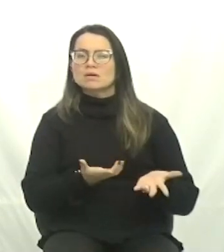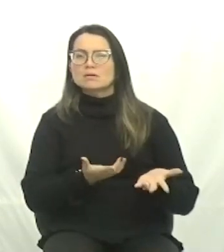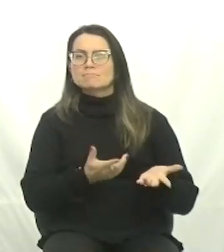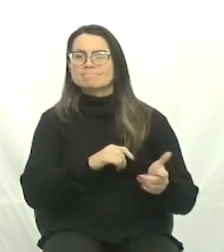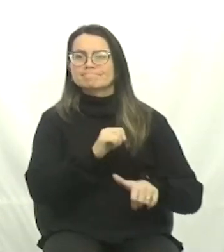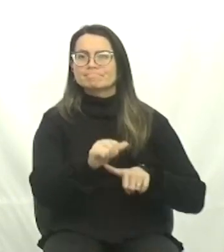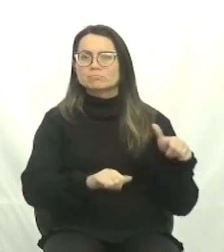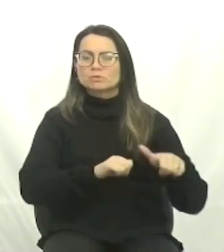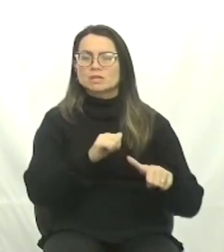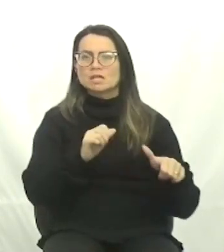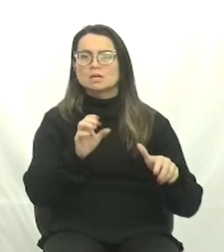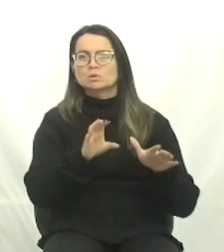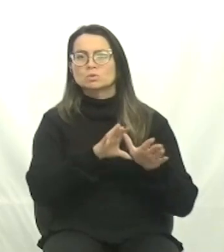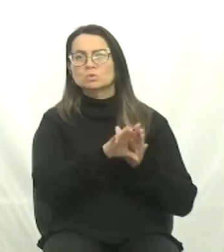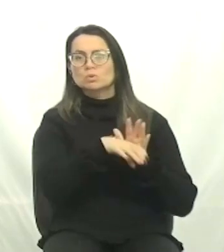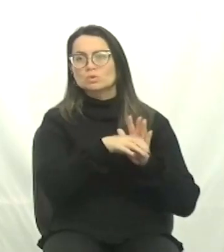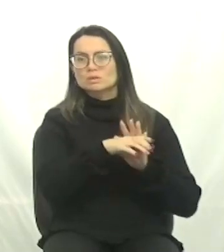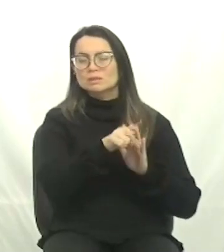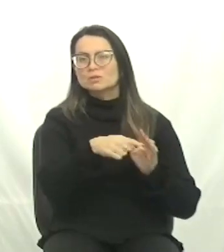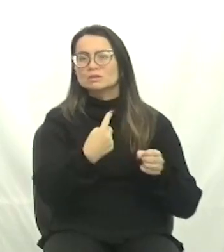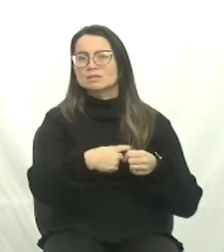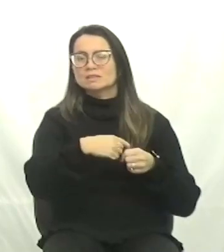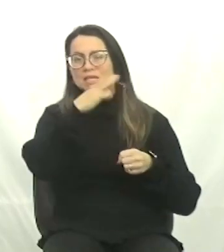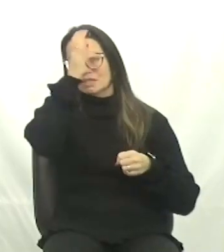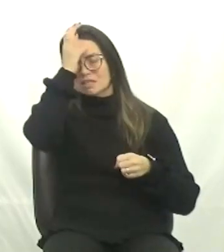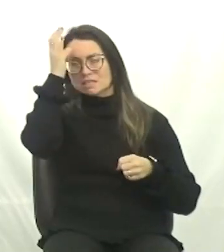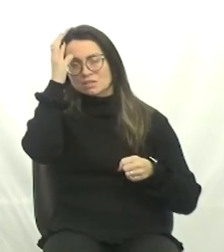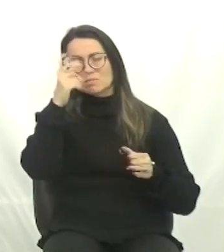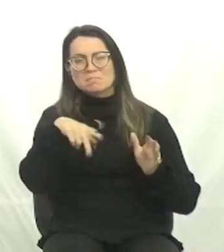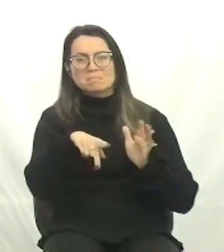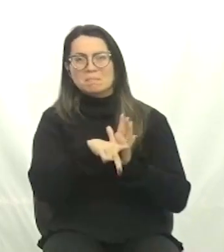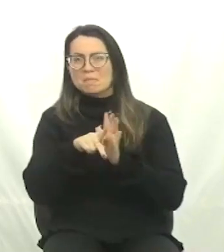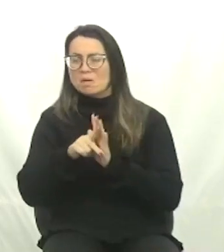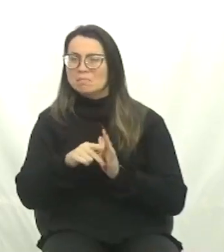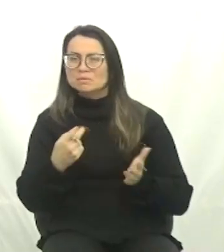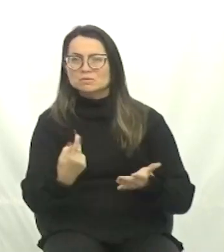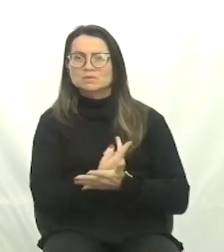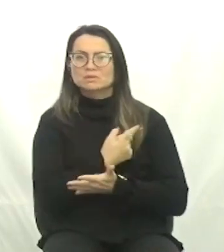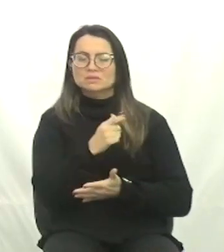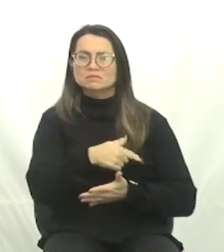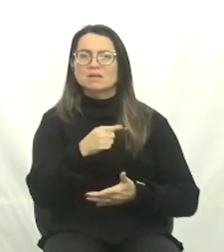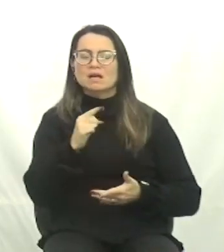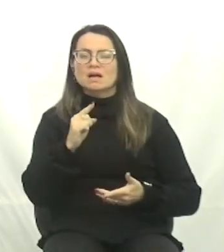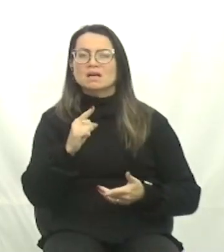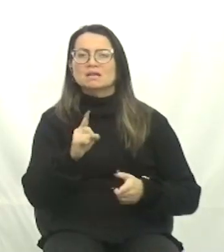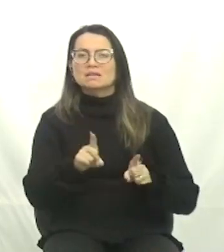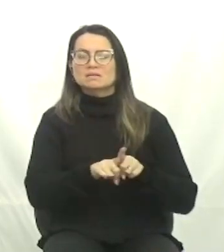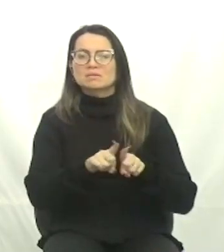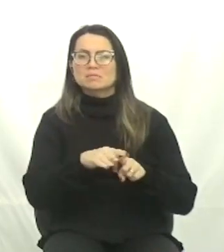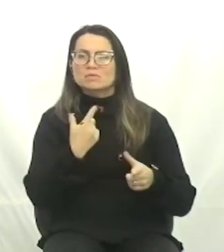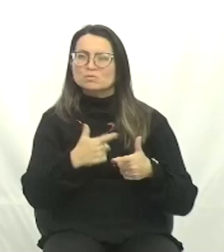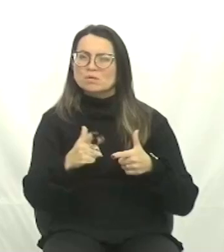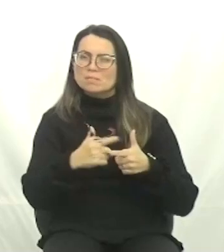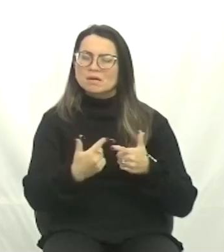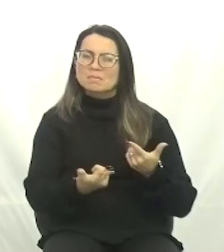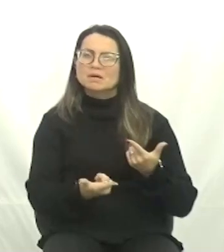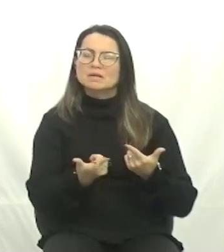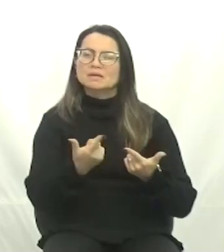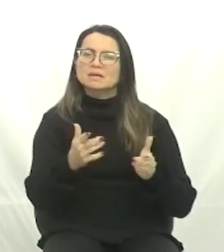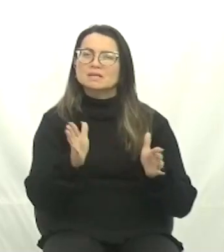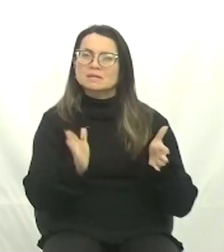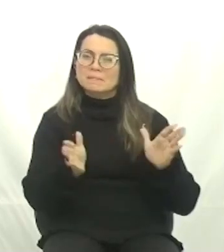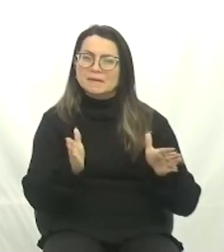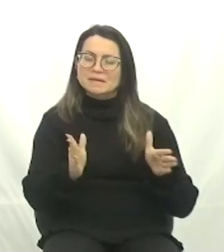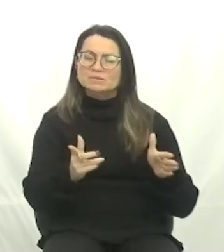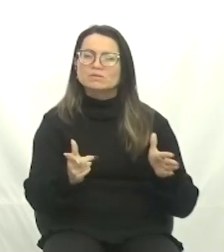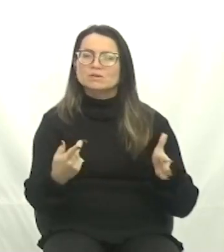comércio da cidade de Criciúma, mesmo com todas as adversidades que a economia traz nesse momento que